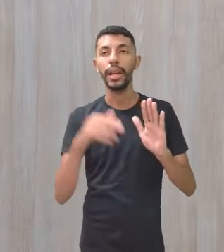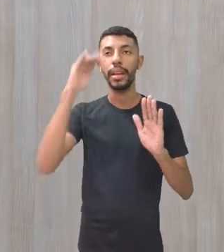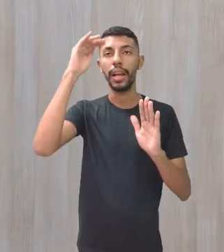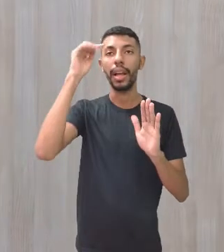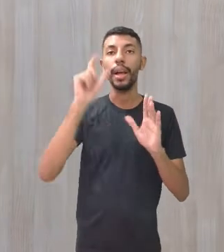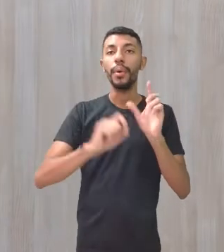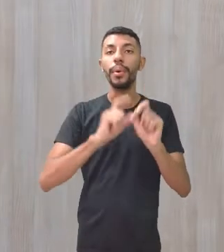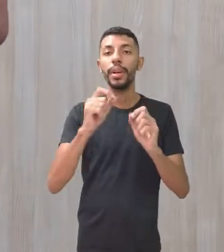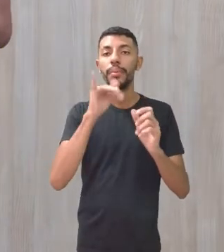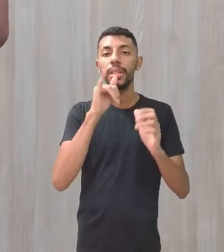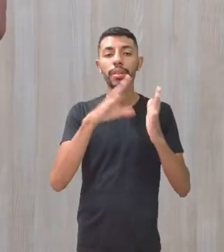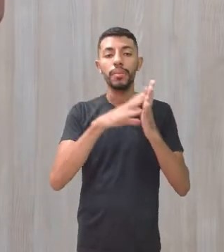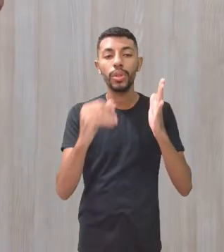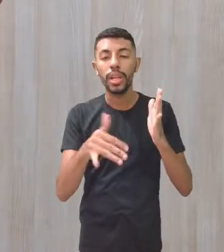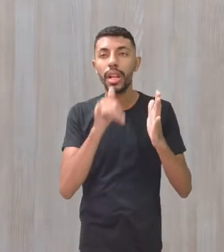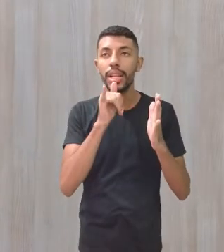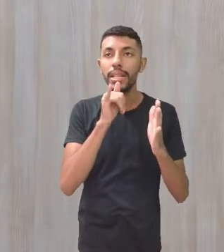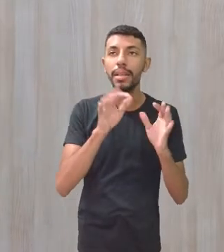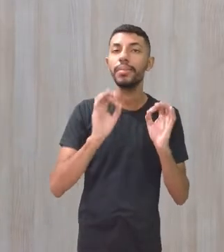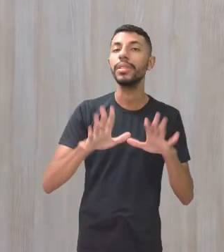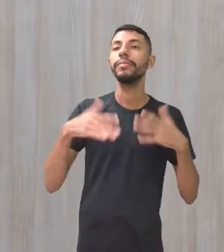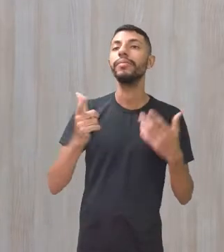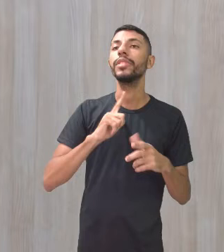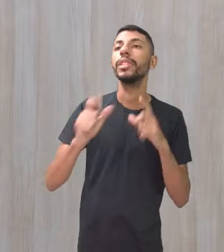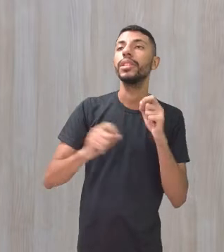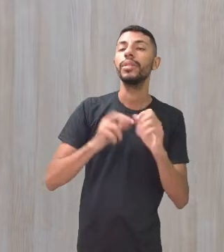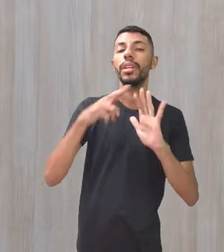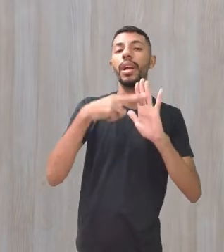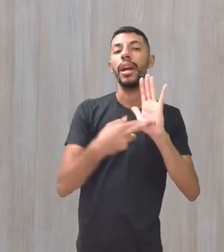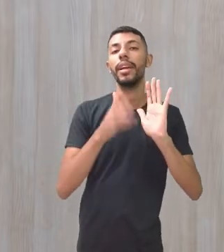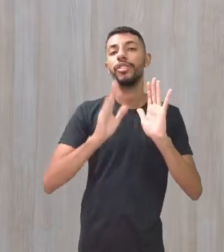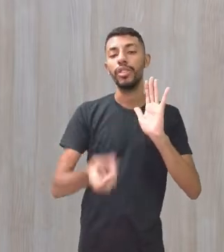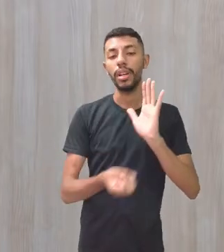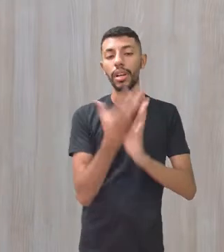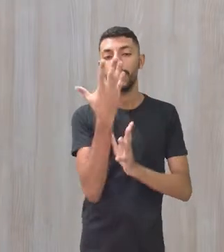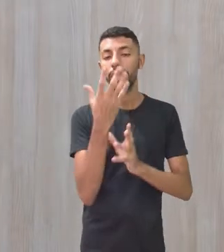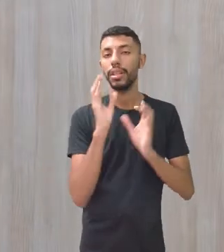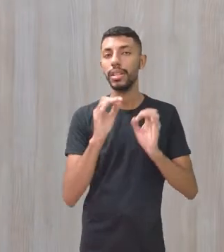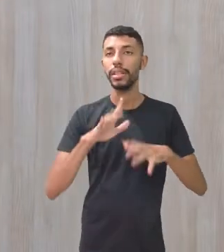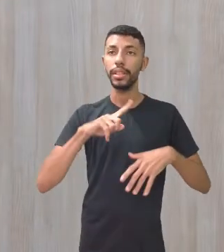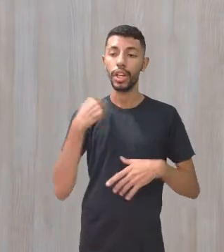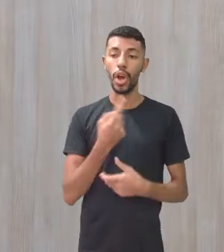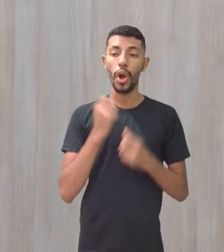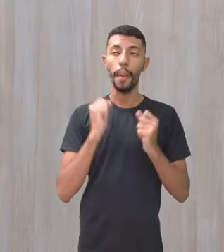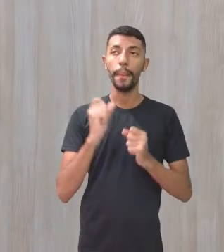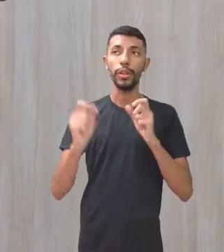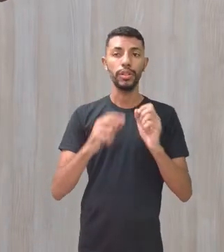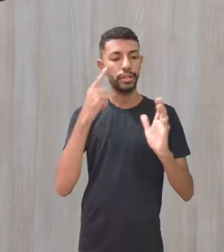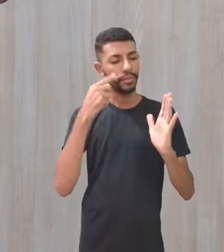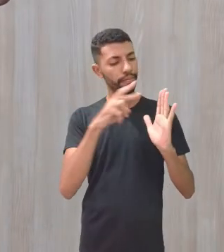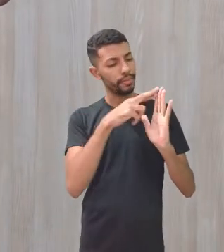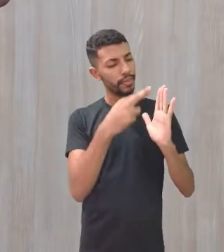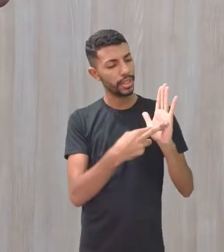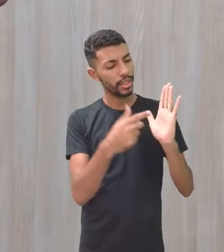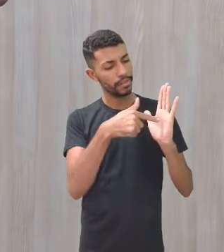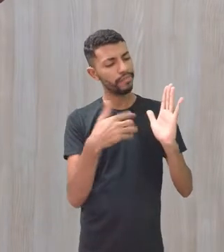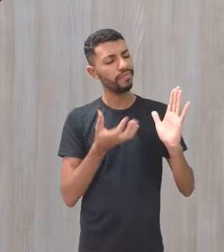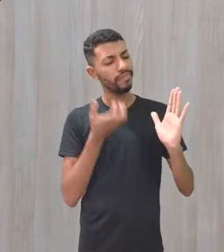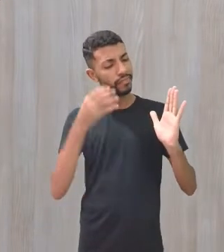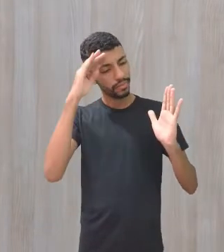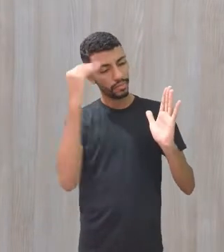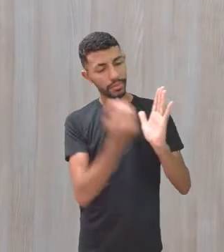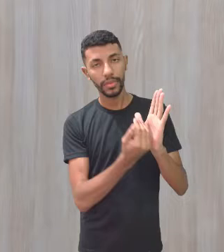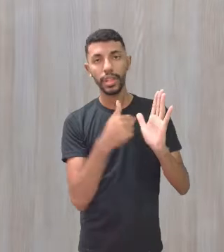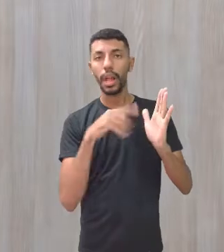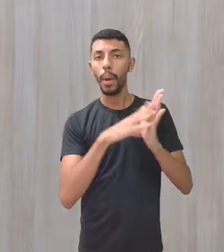um modelo. Então, existe lá uma regra já estabelecida e a gente pode pegar aquela regra, ó, quero seguir ela, né? Vou usar